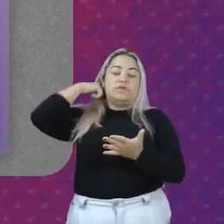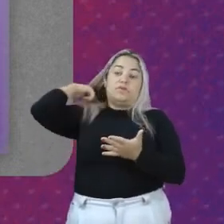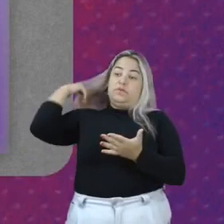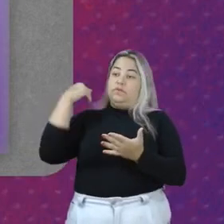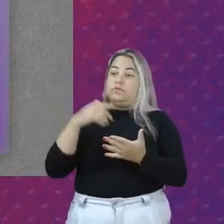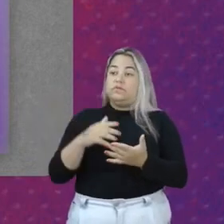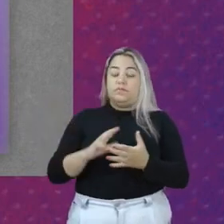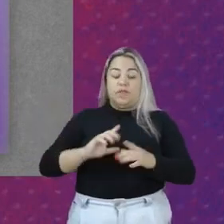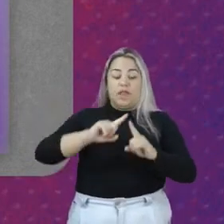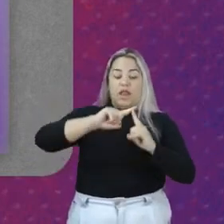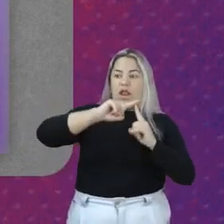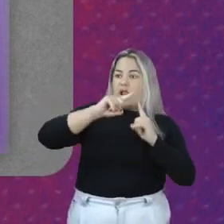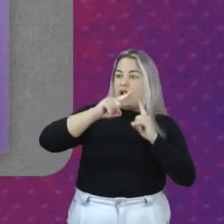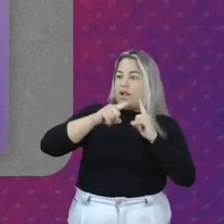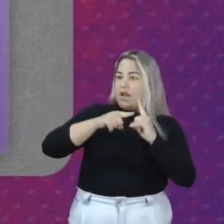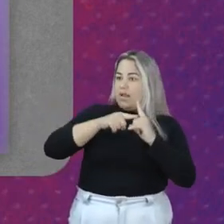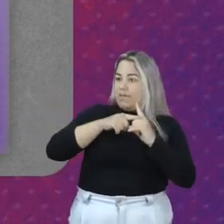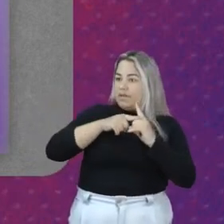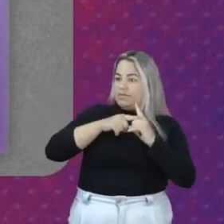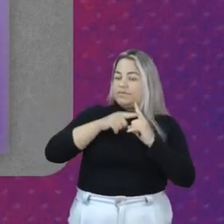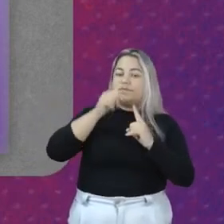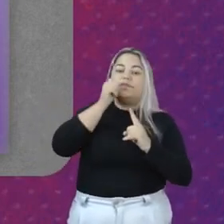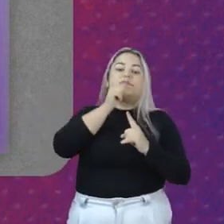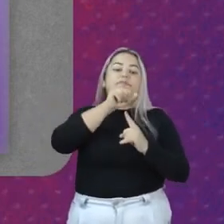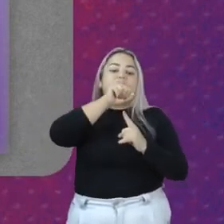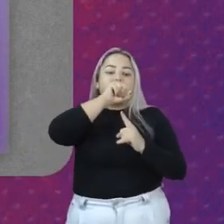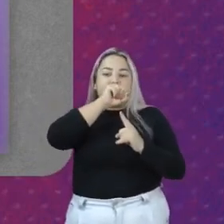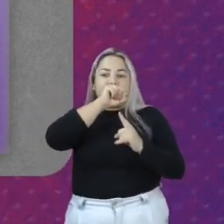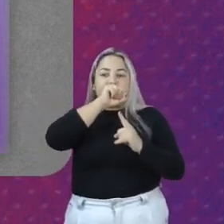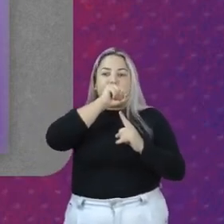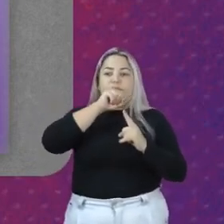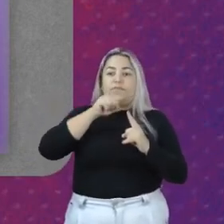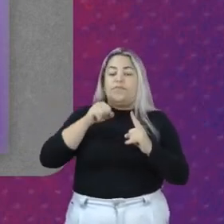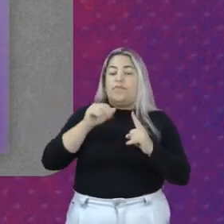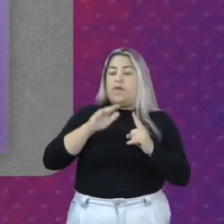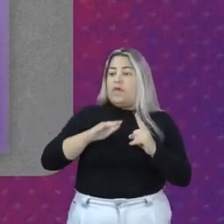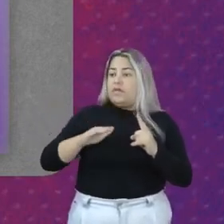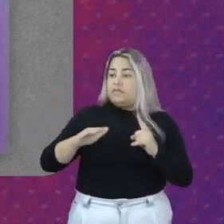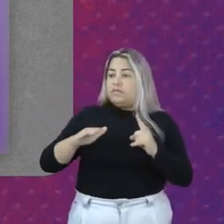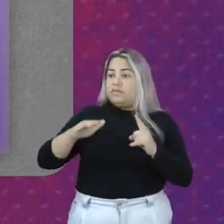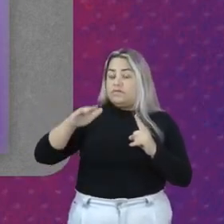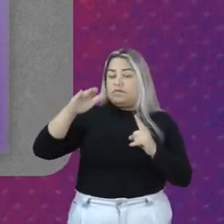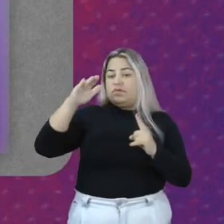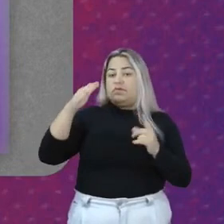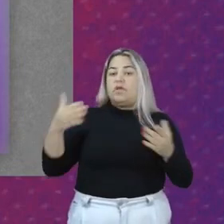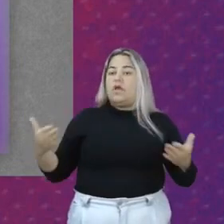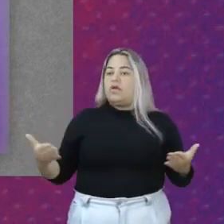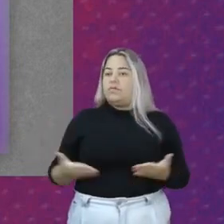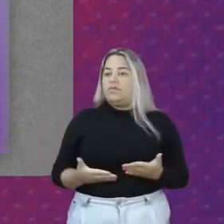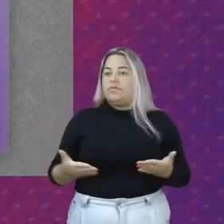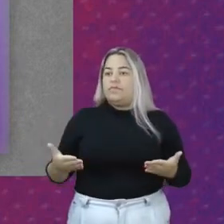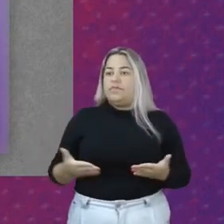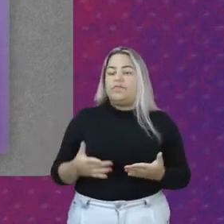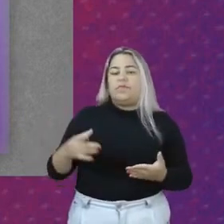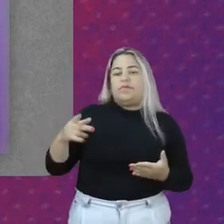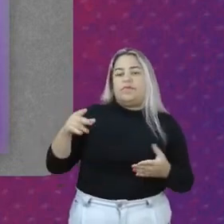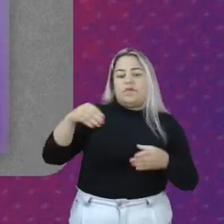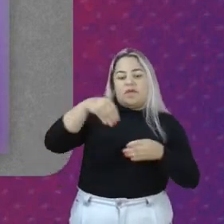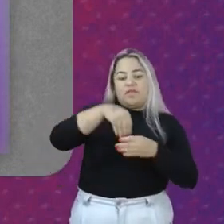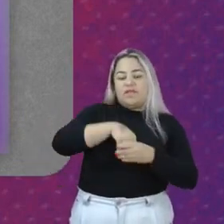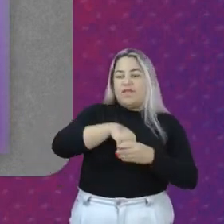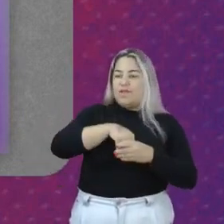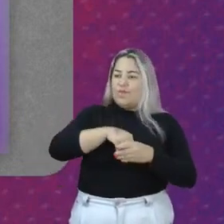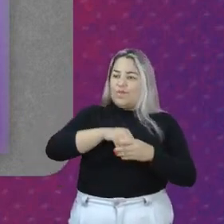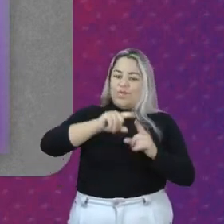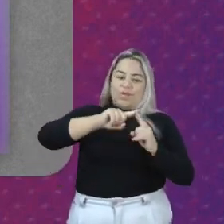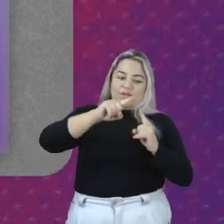na barriga da nossa mãe, passando pela nossa infância e até os nossos dias atuais. Então, quando a gente está na barriga da